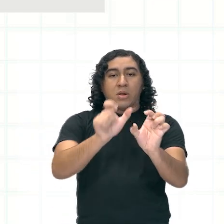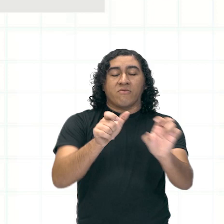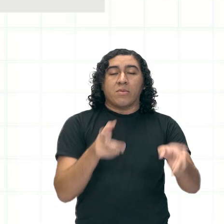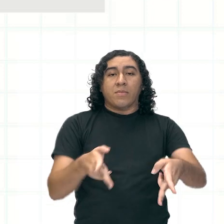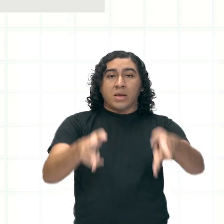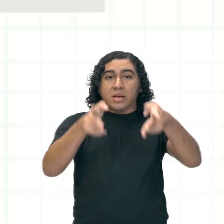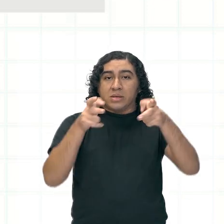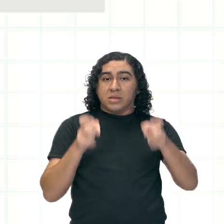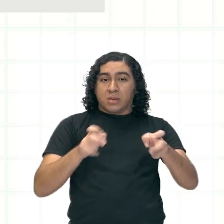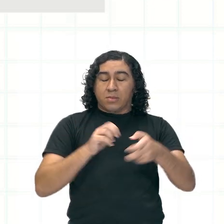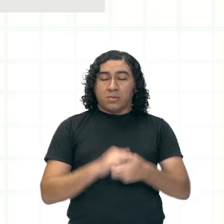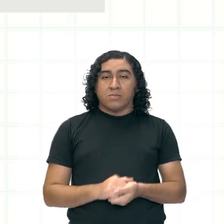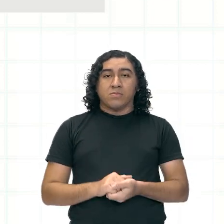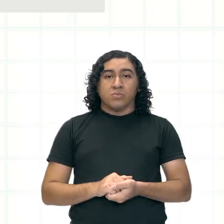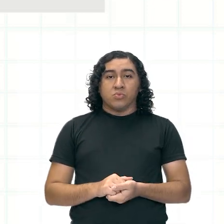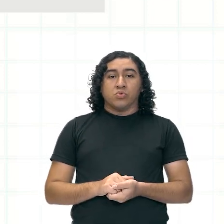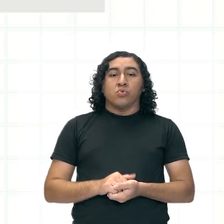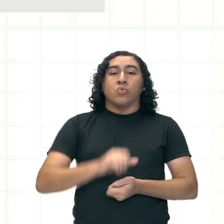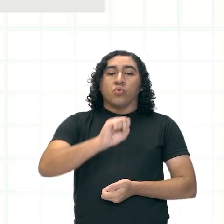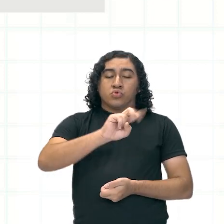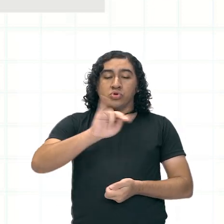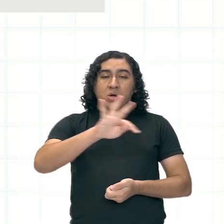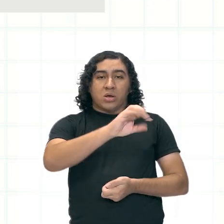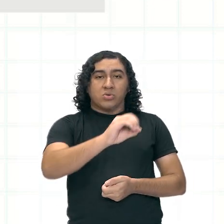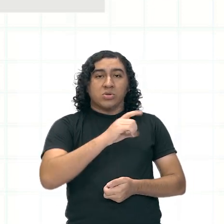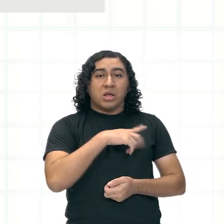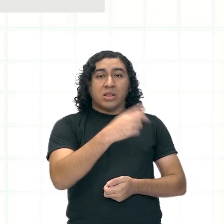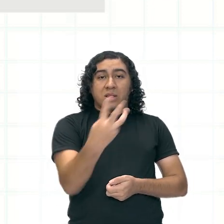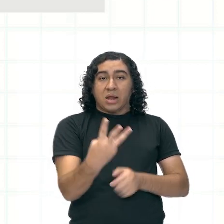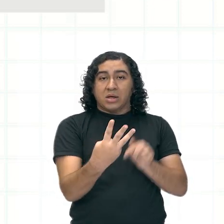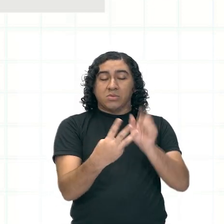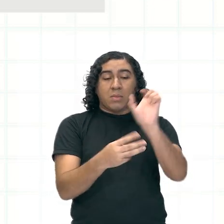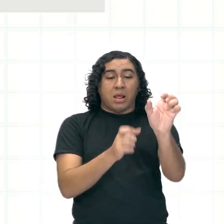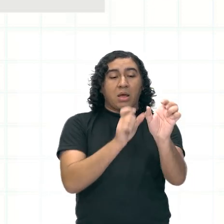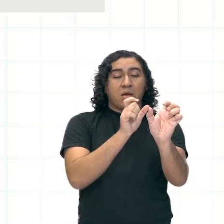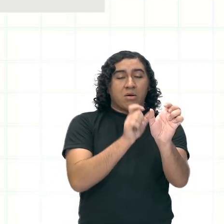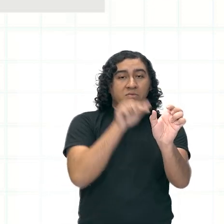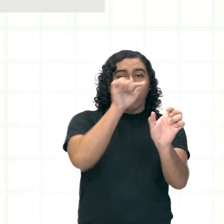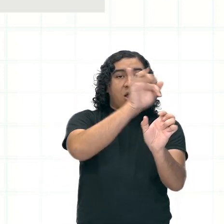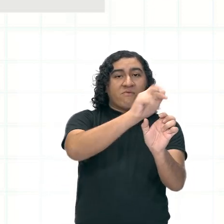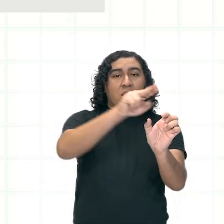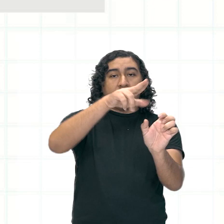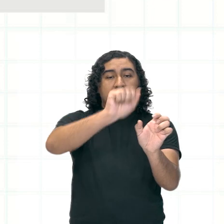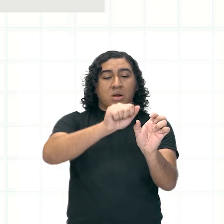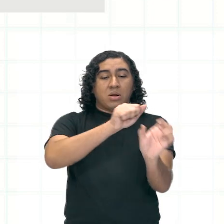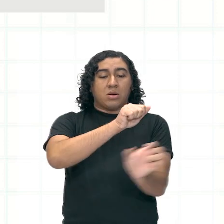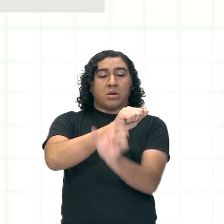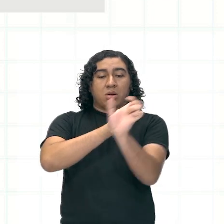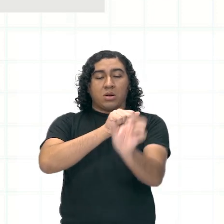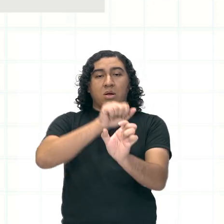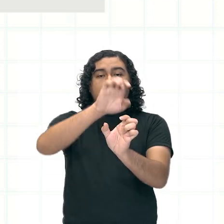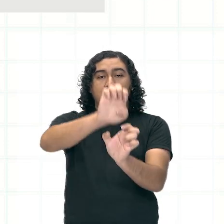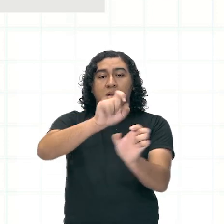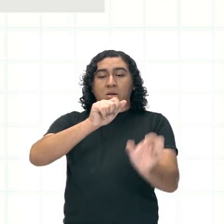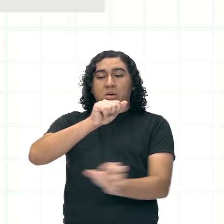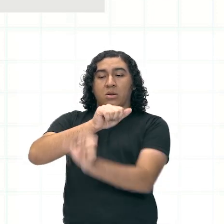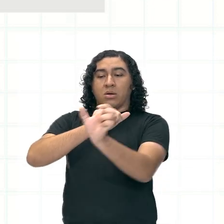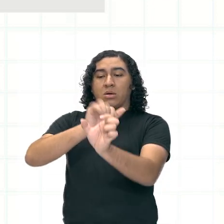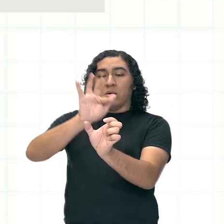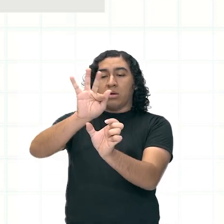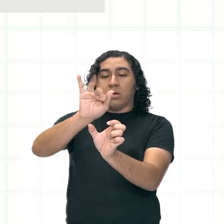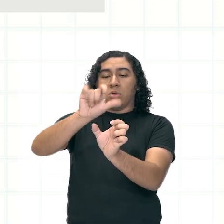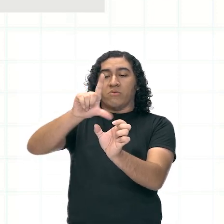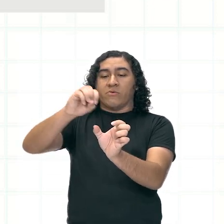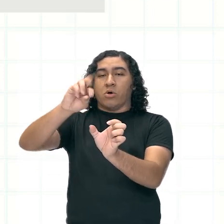o sujeito completo ele é formado por 3 palavras, certo? A palavra fauna, a palavra e a palavra